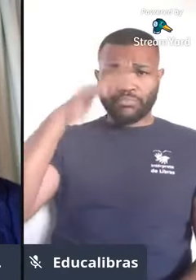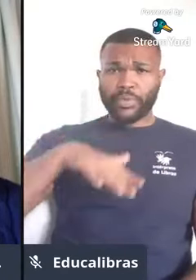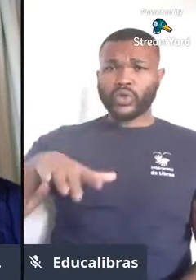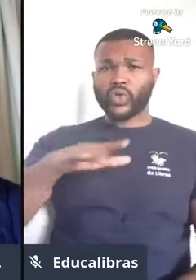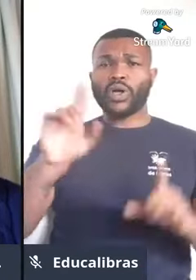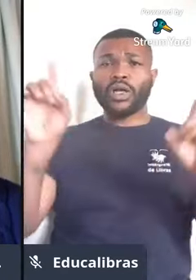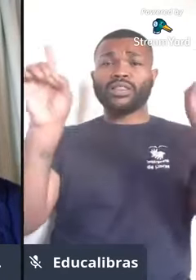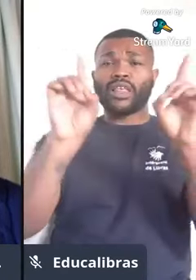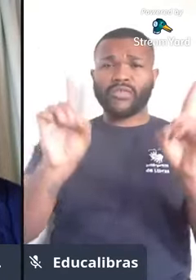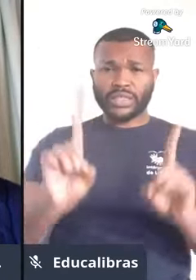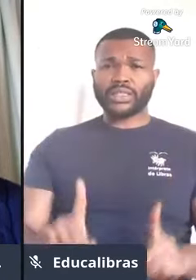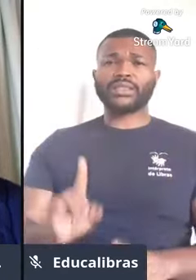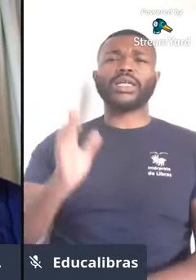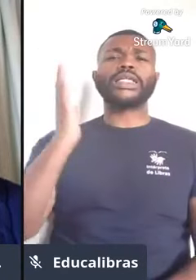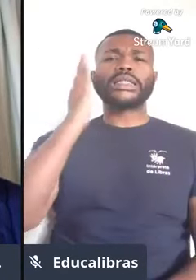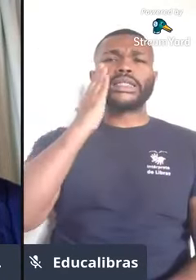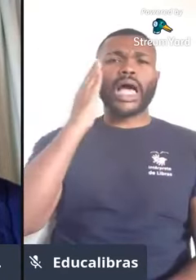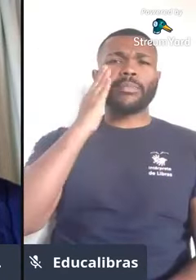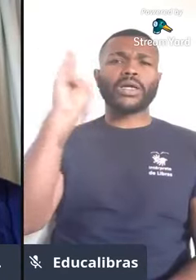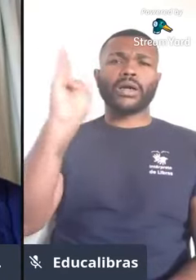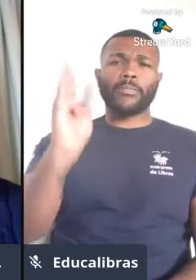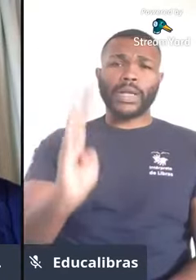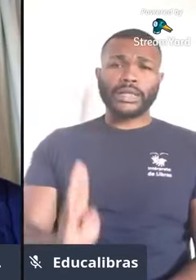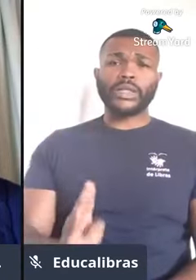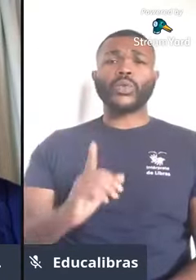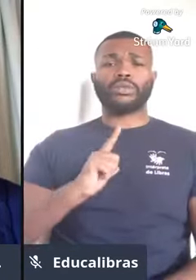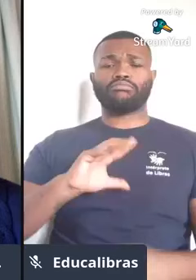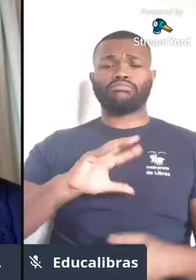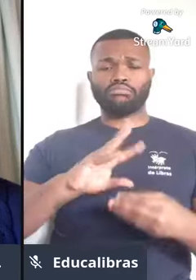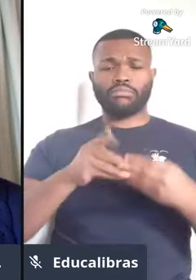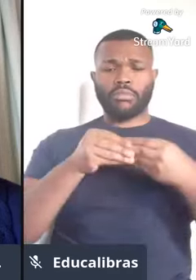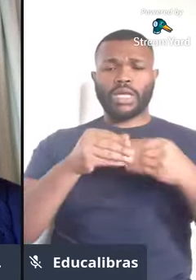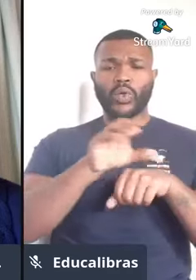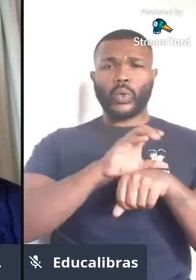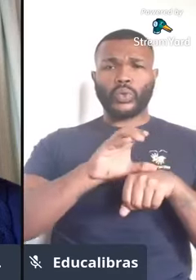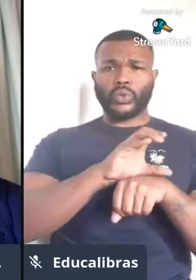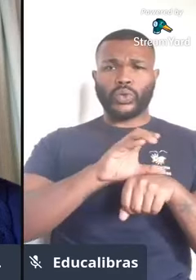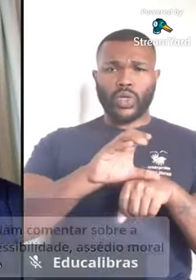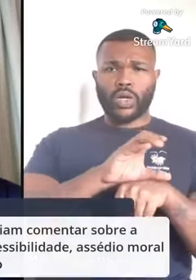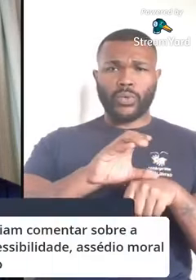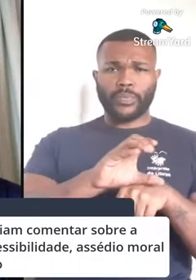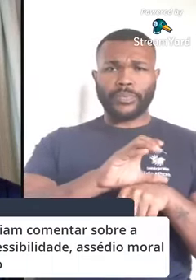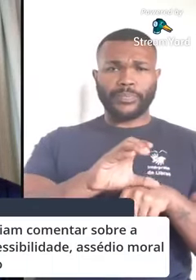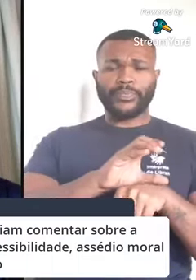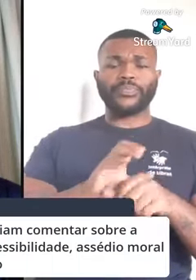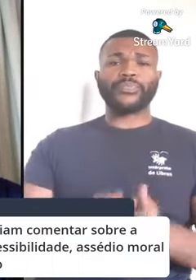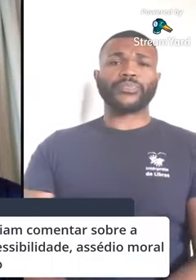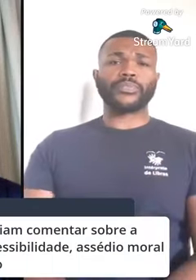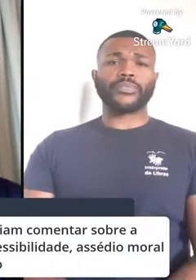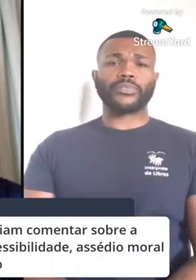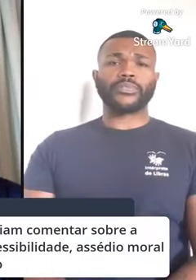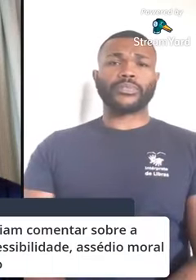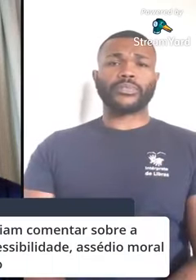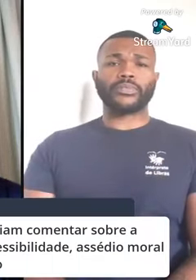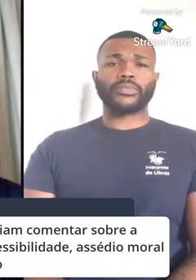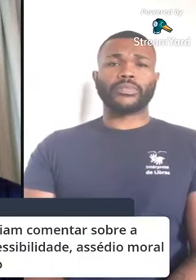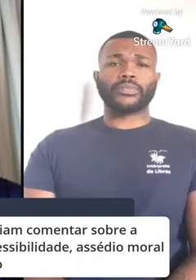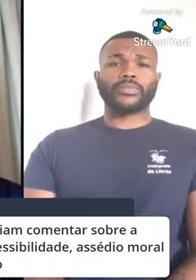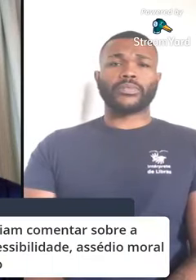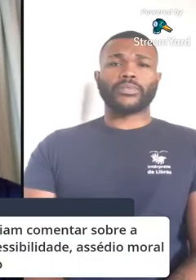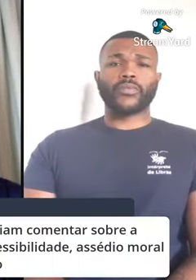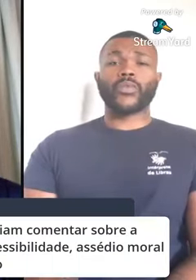tem o status de emenda constitucional. Põe no ar. Clica aí. O